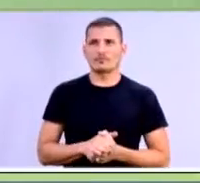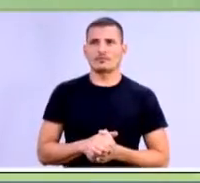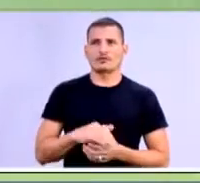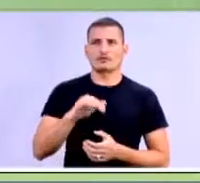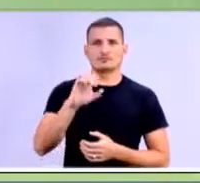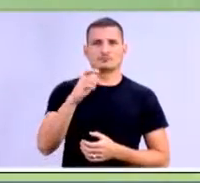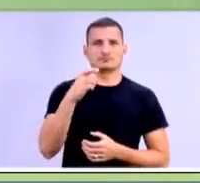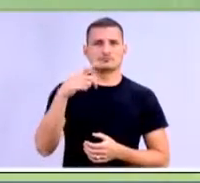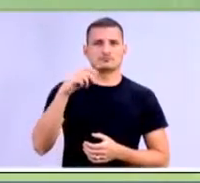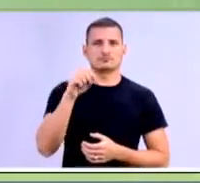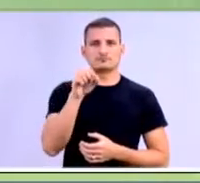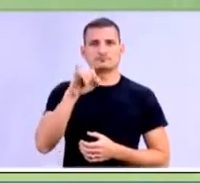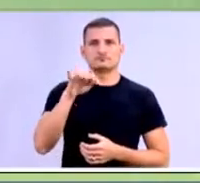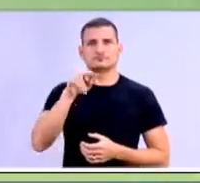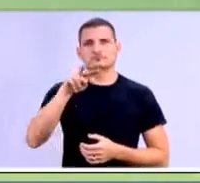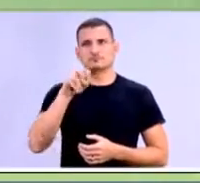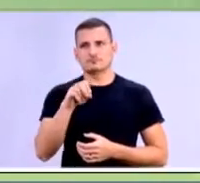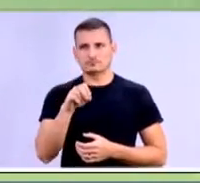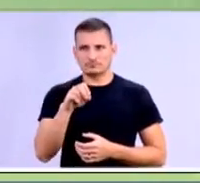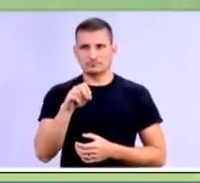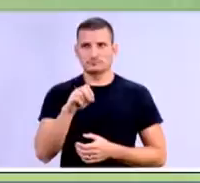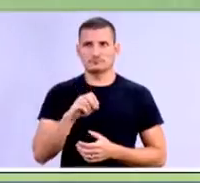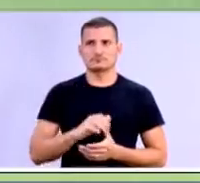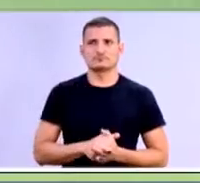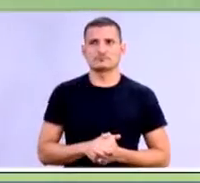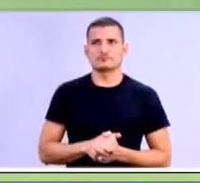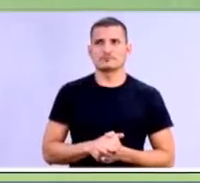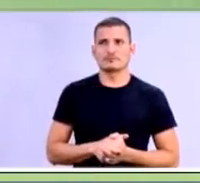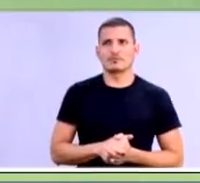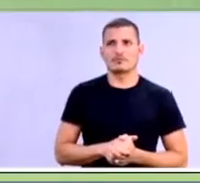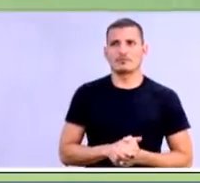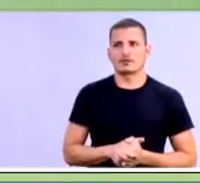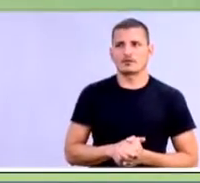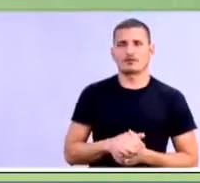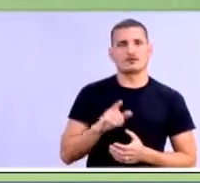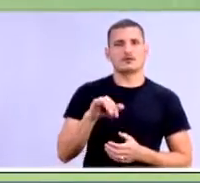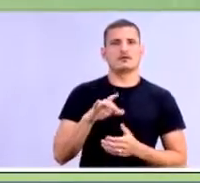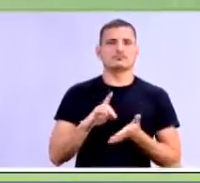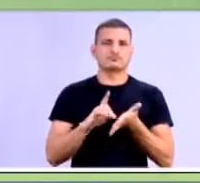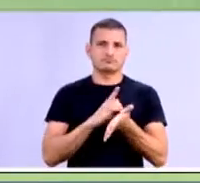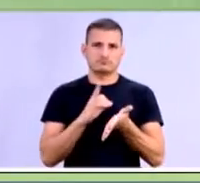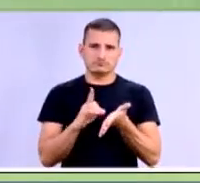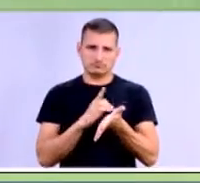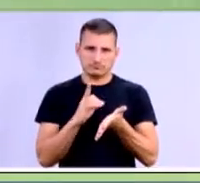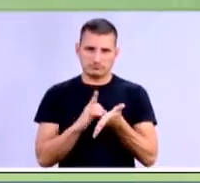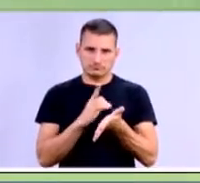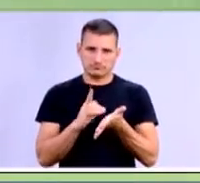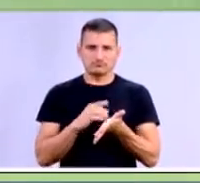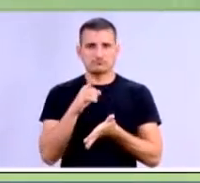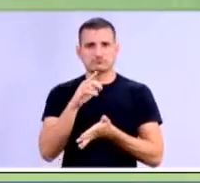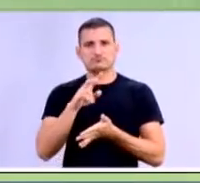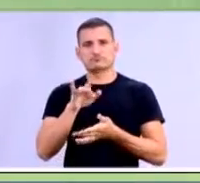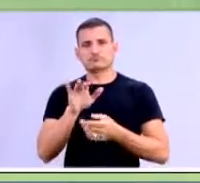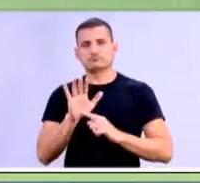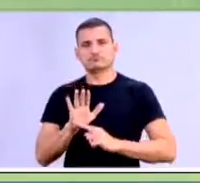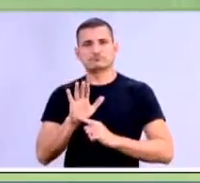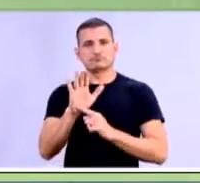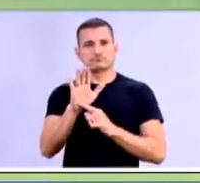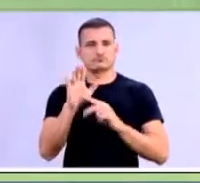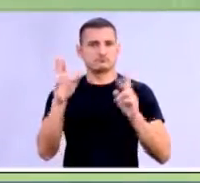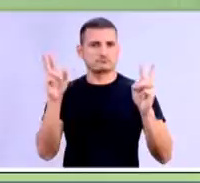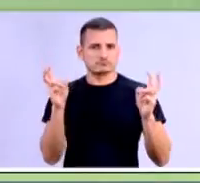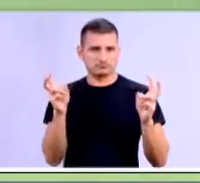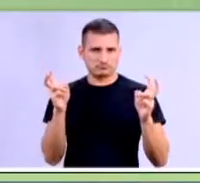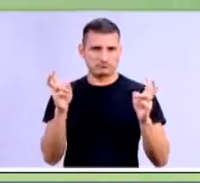expositivo e o argumentativo estão relacionados à dissertação, quando você vai apresentar um